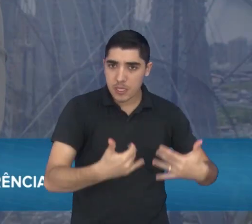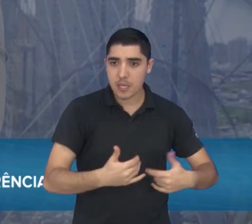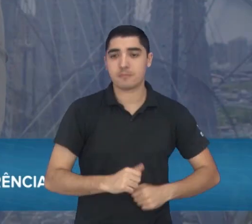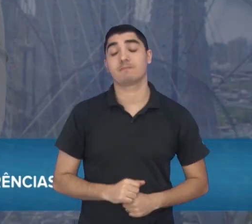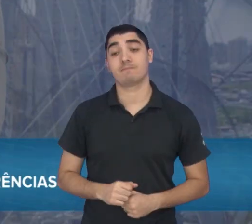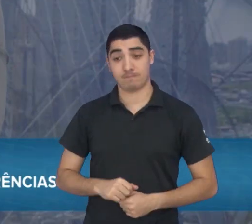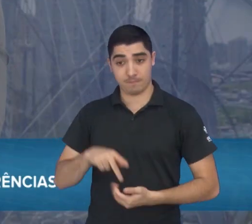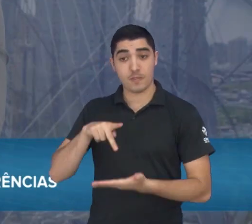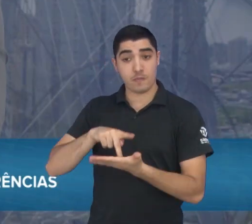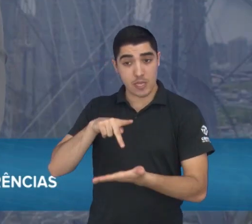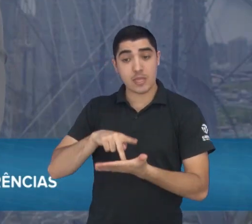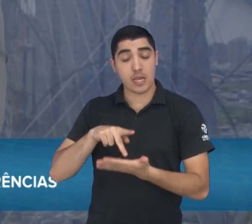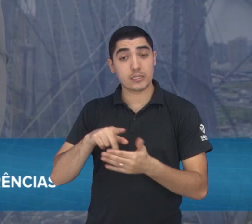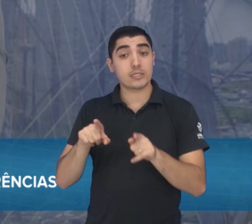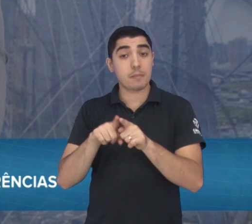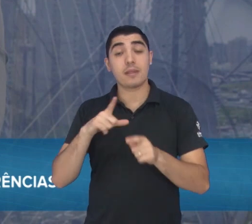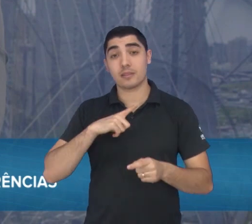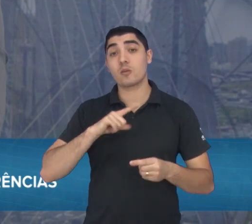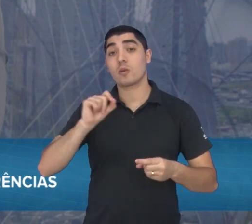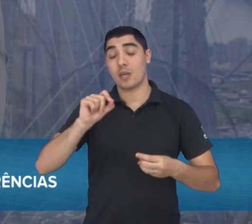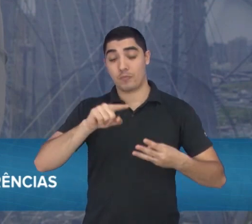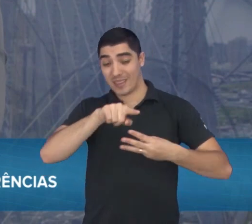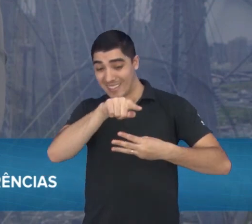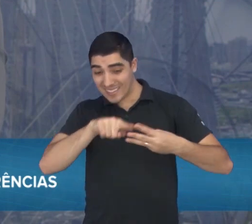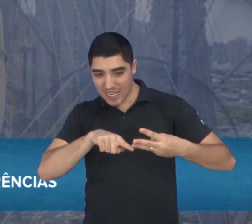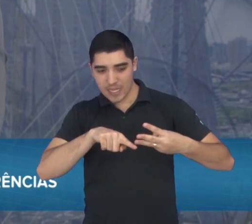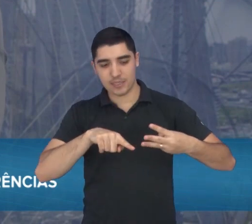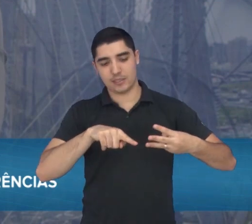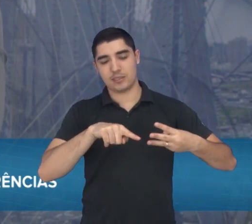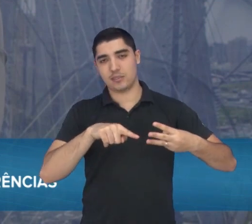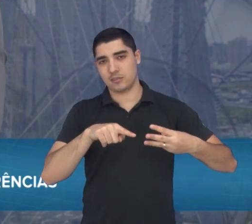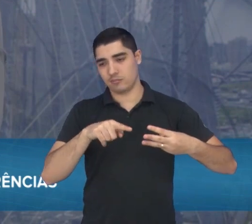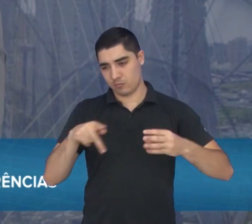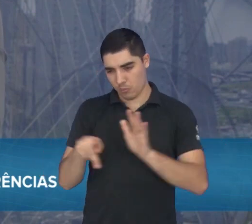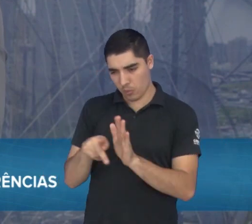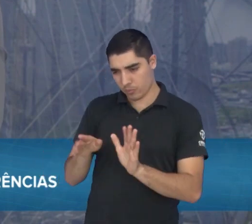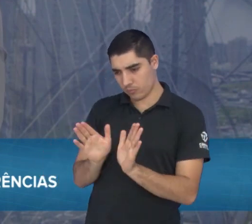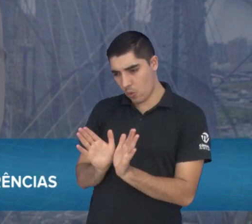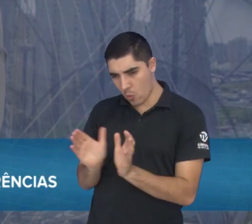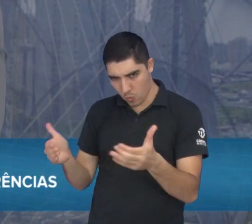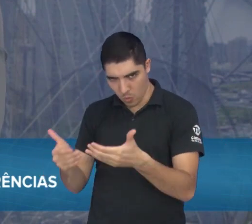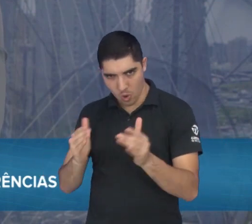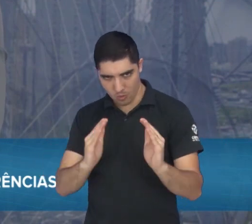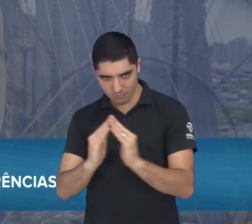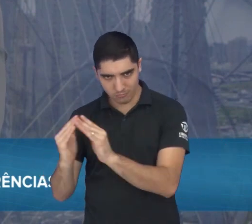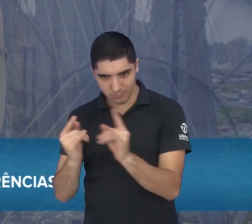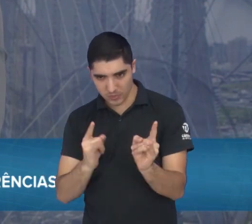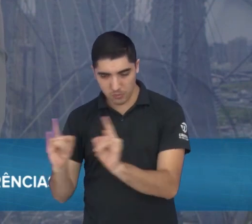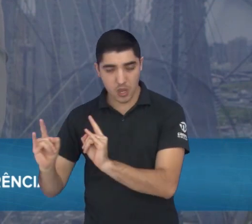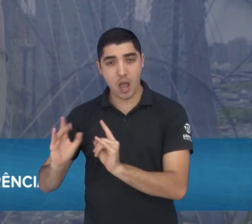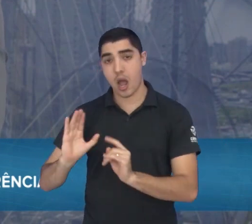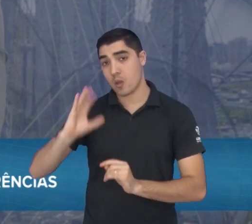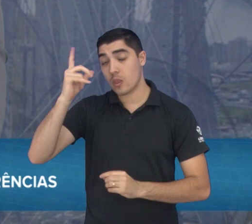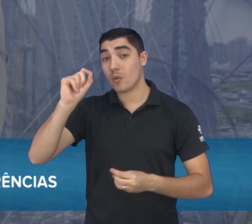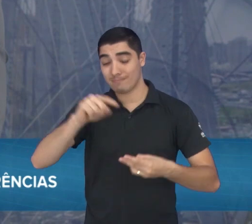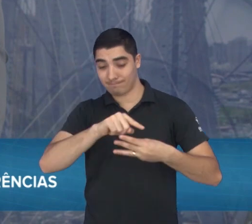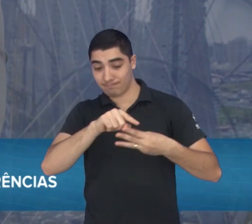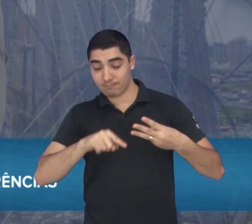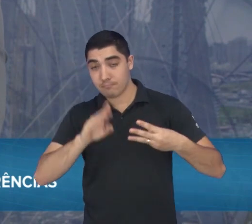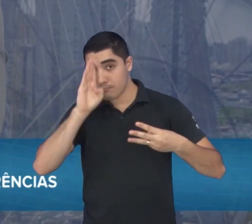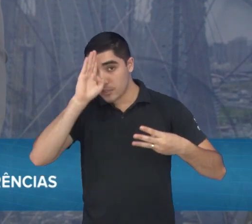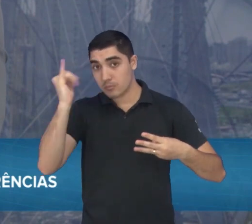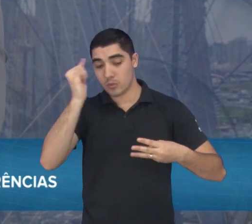gente tem que salientar, tem 3 áreas do condomínio que são cruciais para crianças, onde os pais devem redobrar o cuidado. A primeira área que a gente